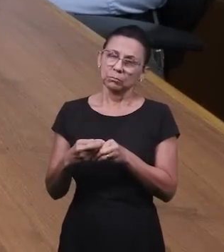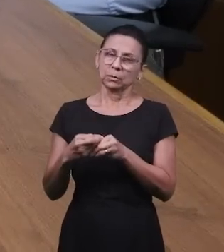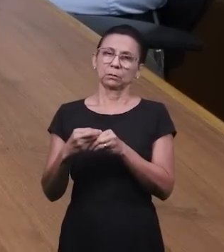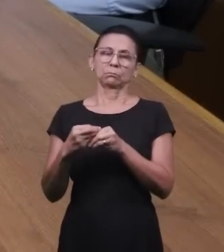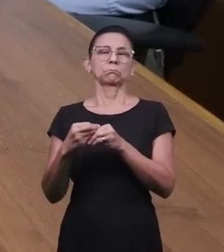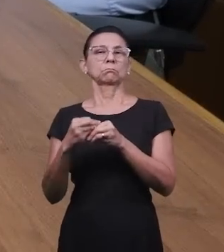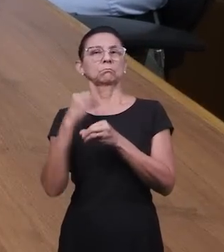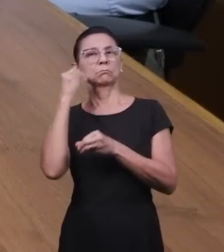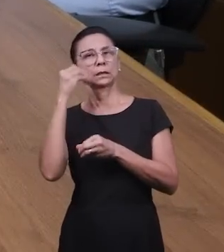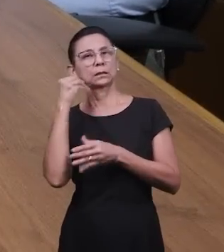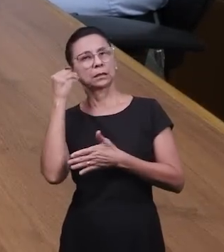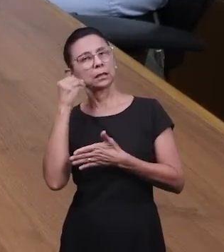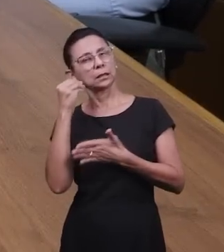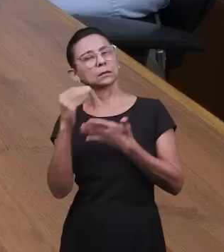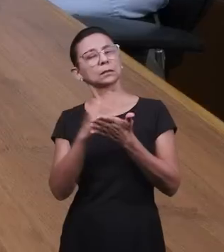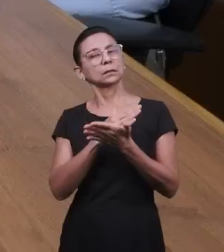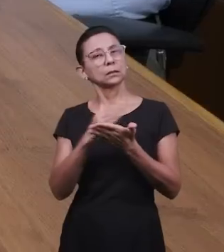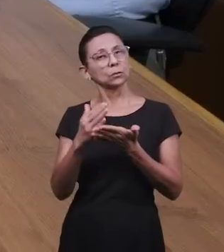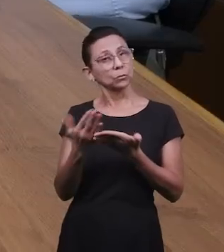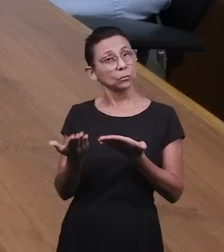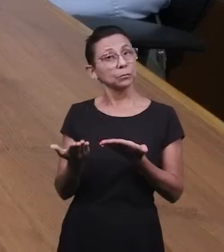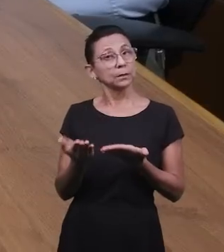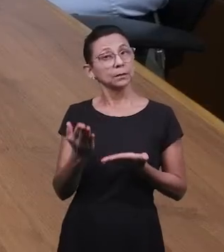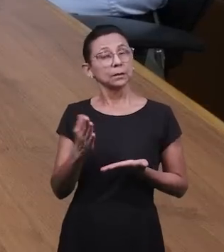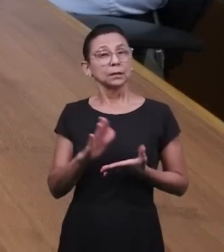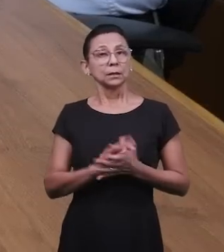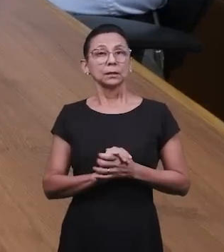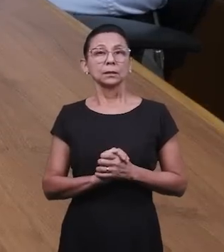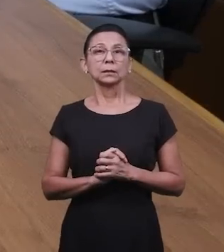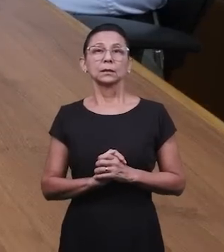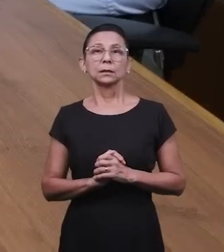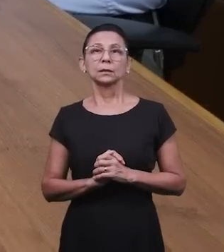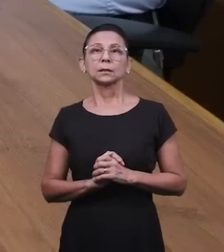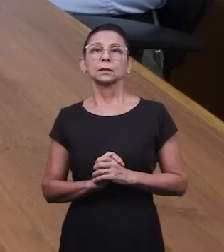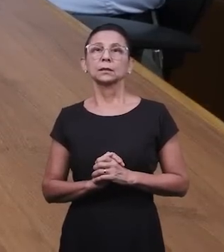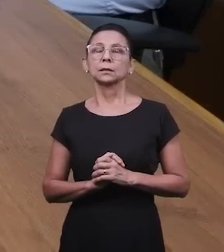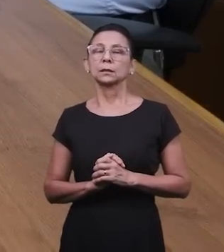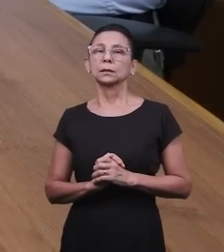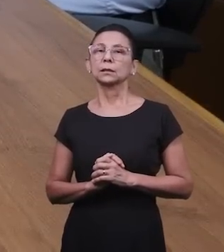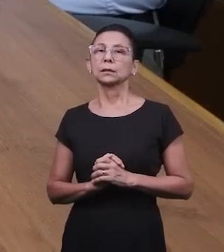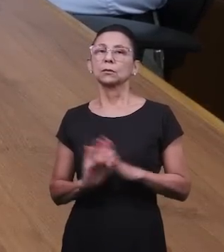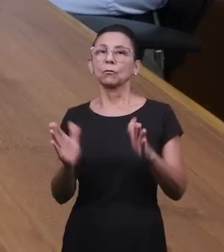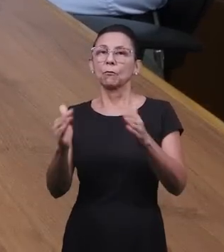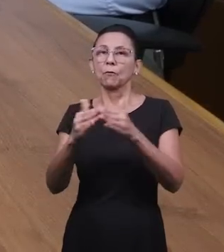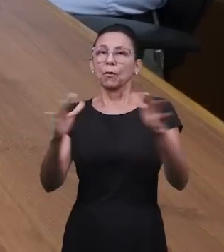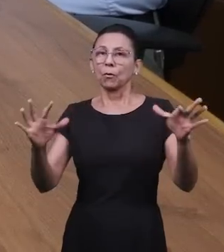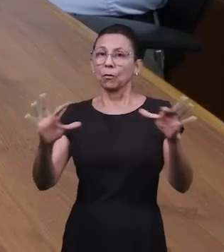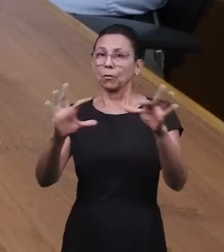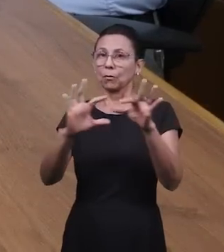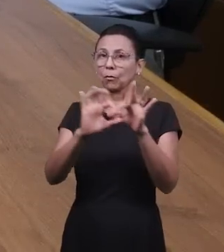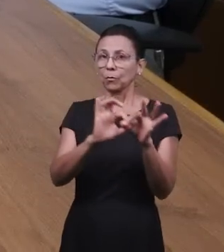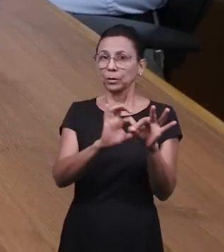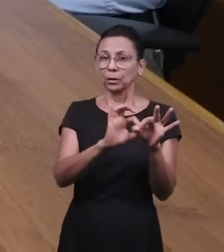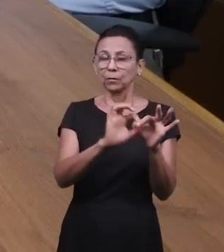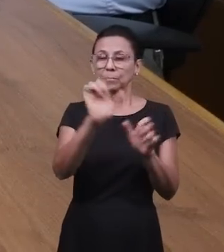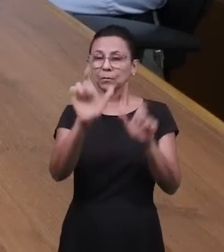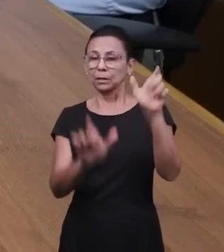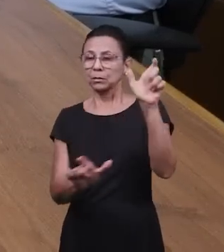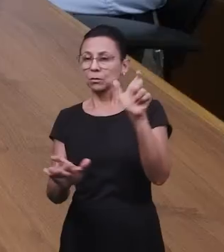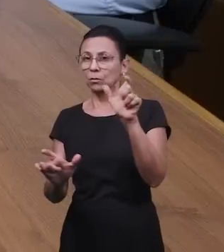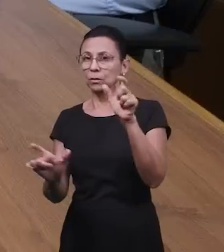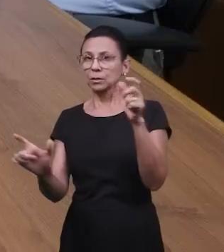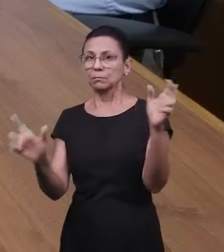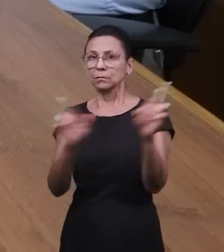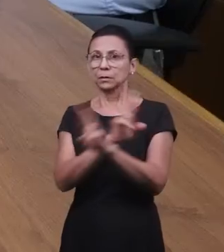algumas experiências, dentre elas a comunhão, né? O texto fala, temos comunhão, né, uns com os outros, e o sangue de